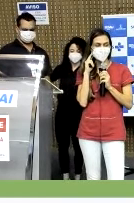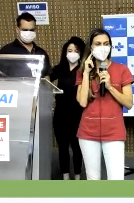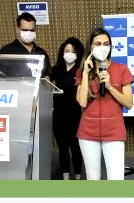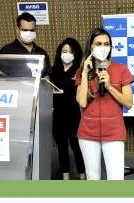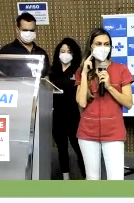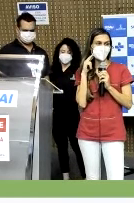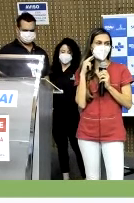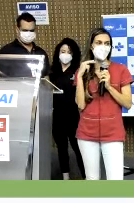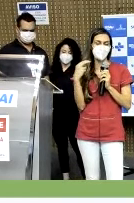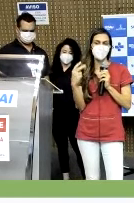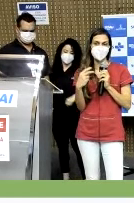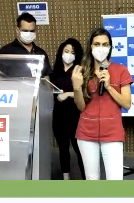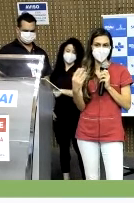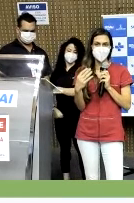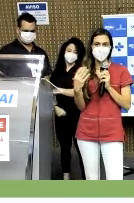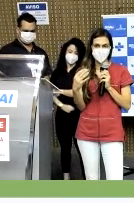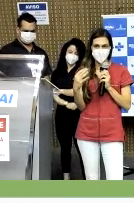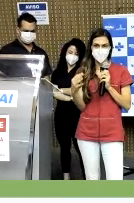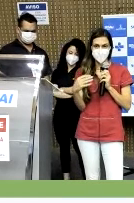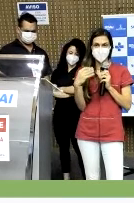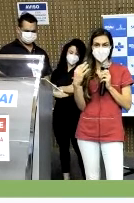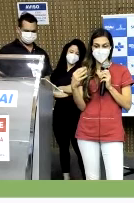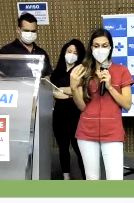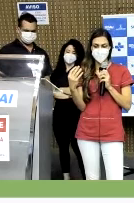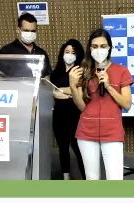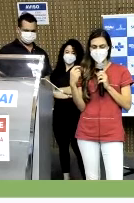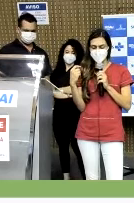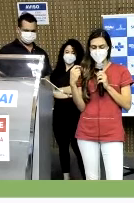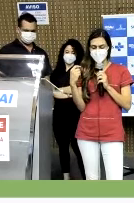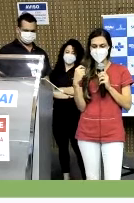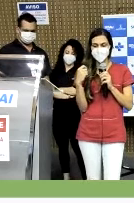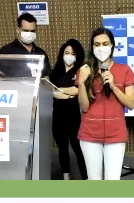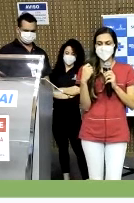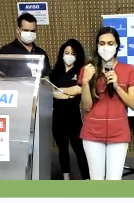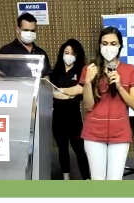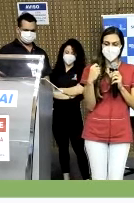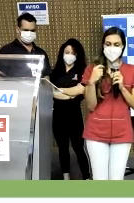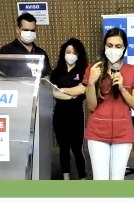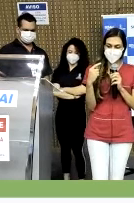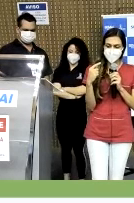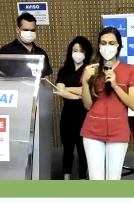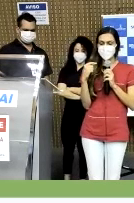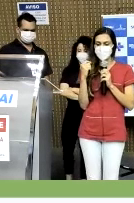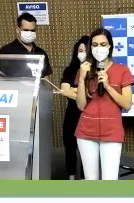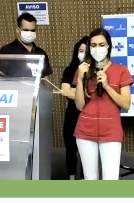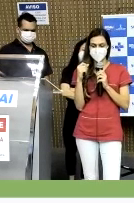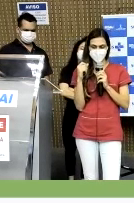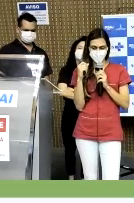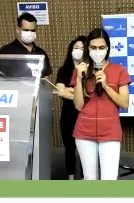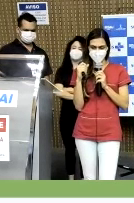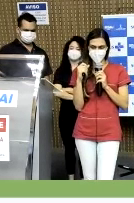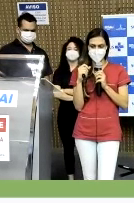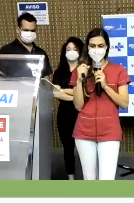está em recadastramento, então pode ser que algumas dessas informações ainda sofram atualizações, né? Mas destes acompanhados